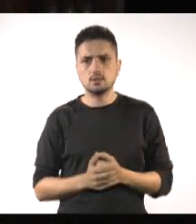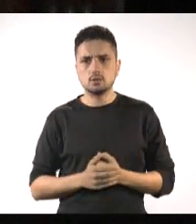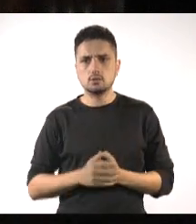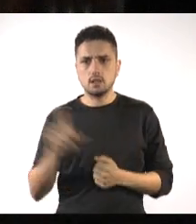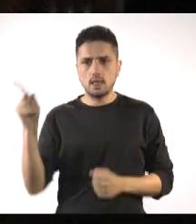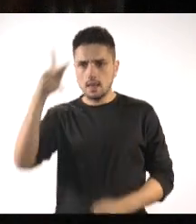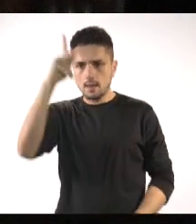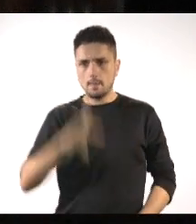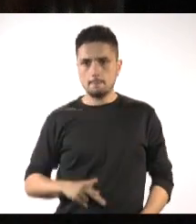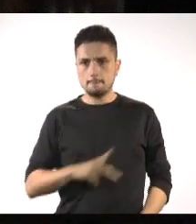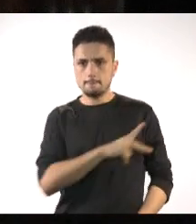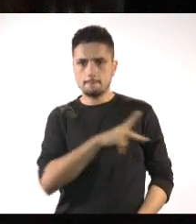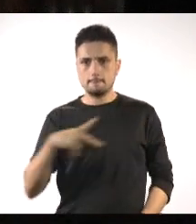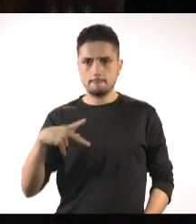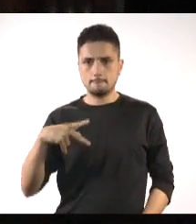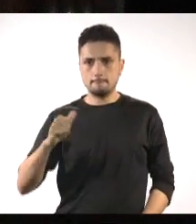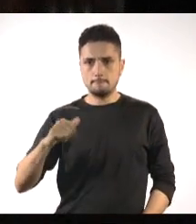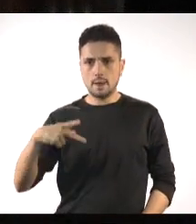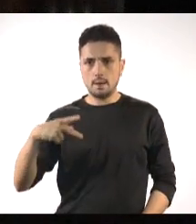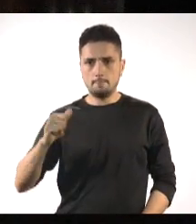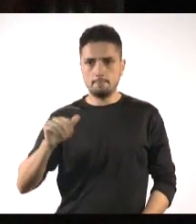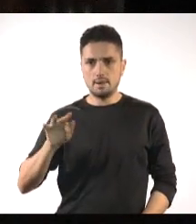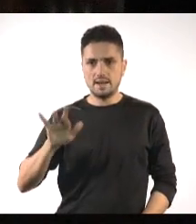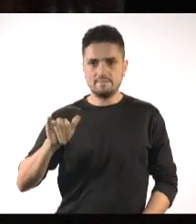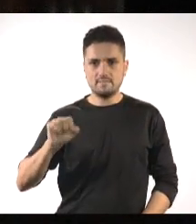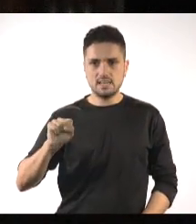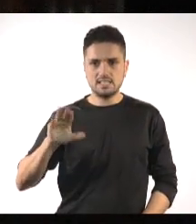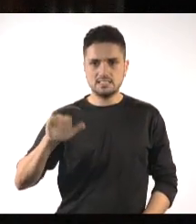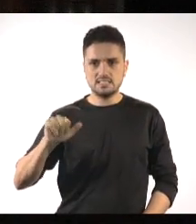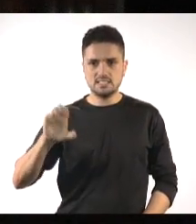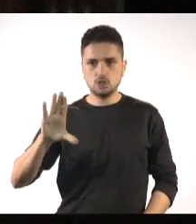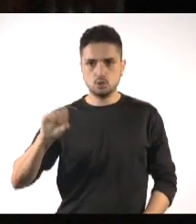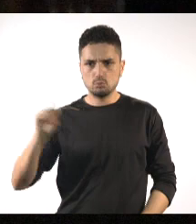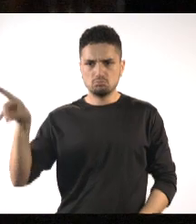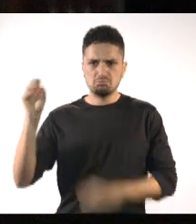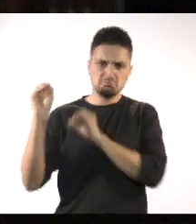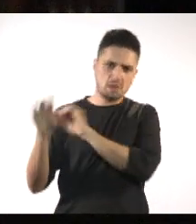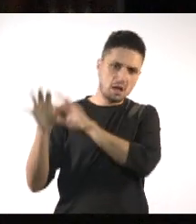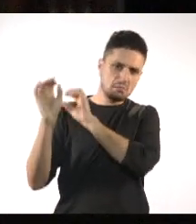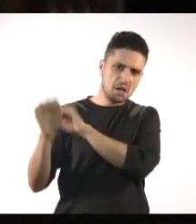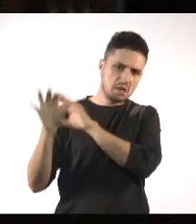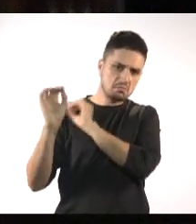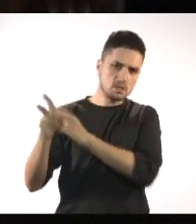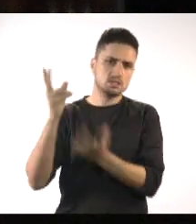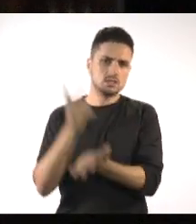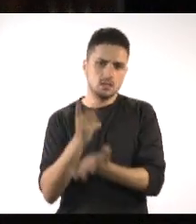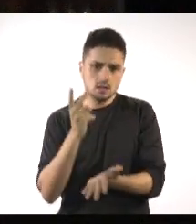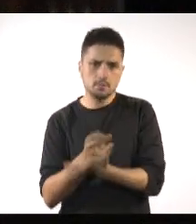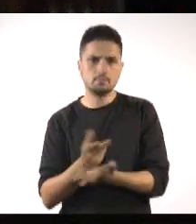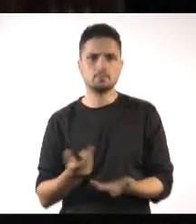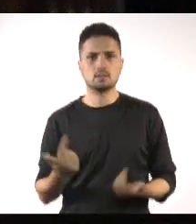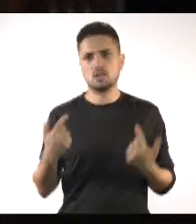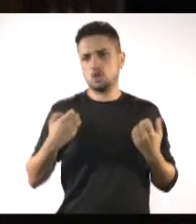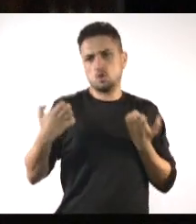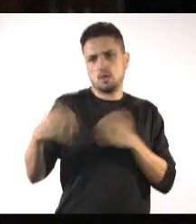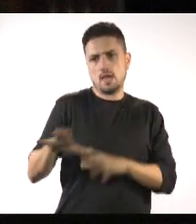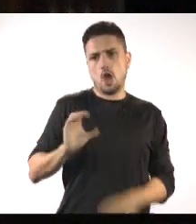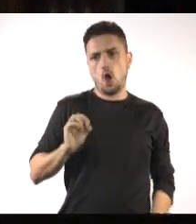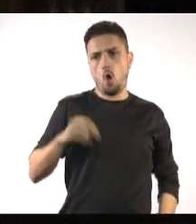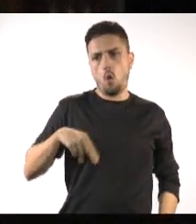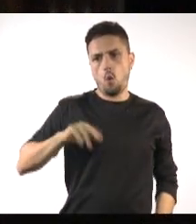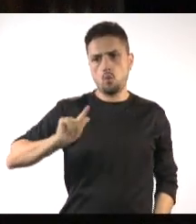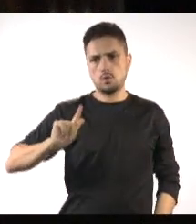Francisco tem tanto falado, e de uma igreja que não quer ser ONG, ela quer ser alguém